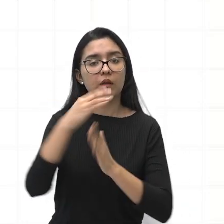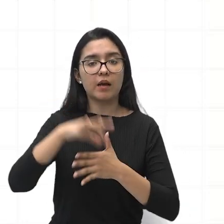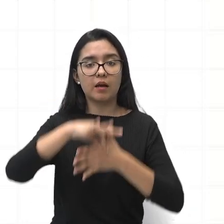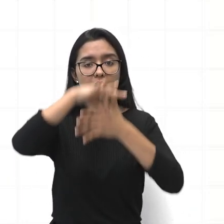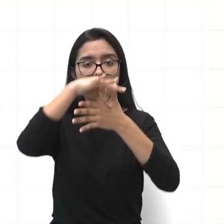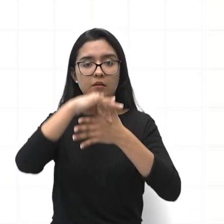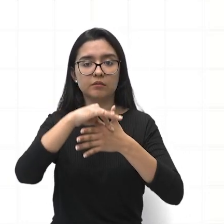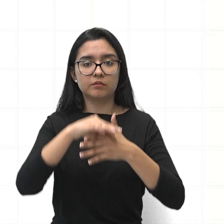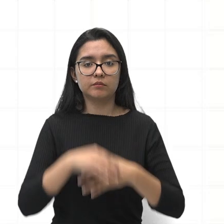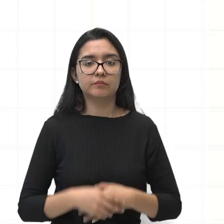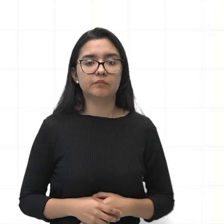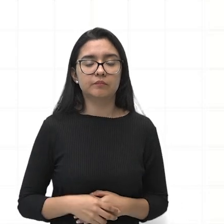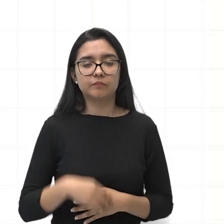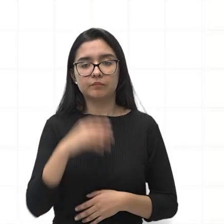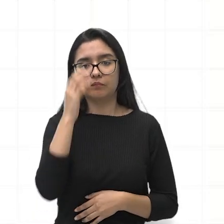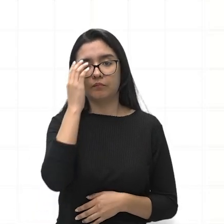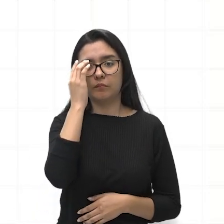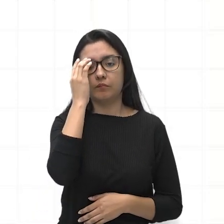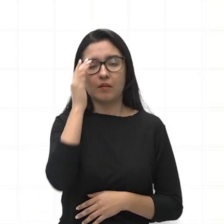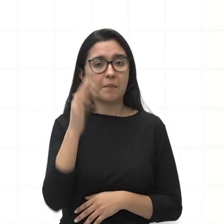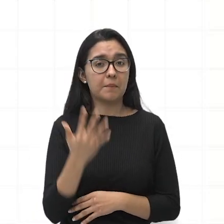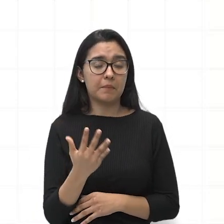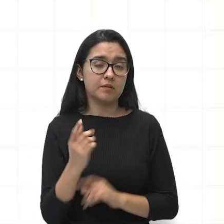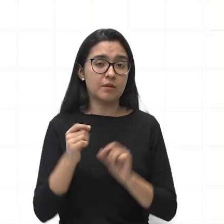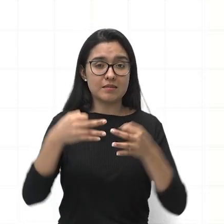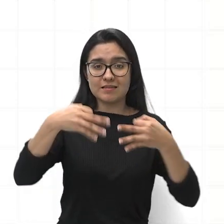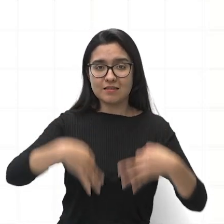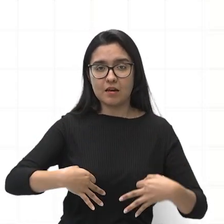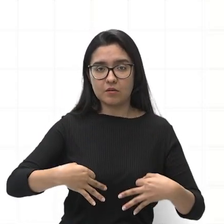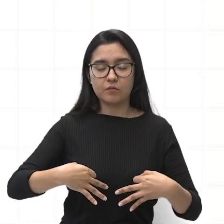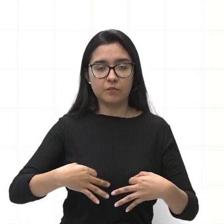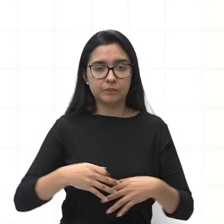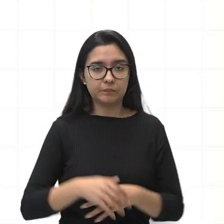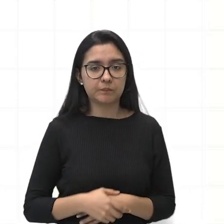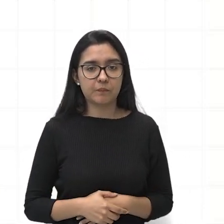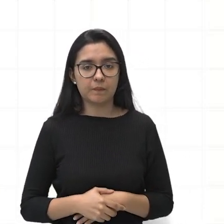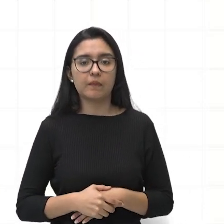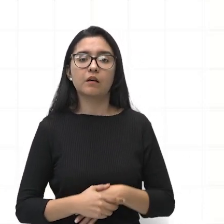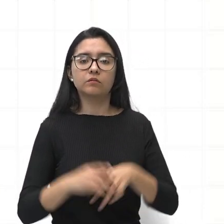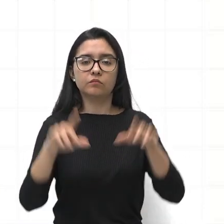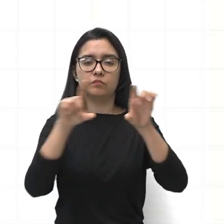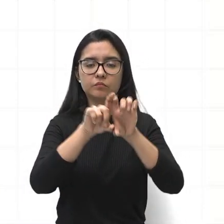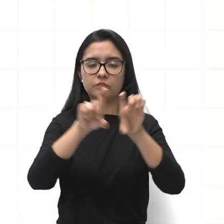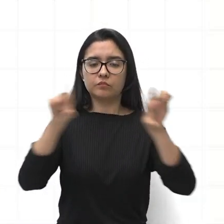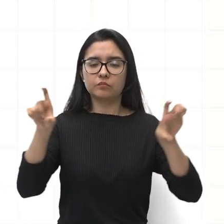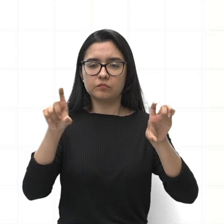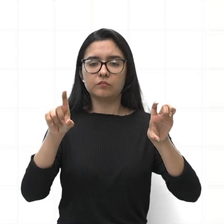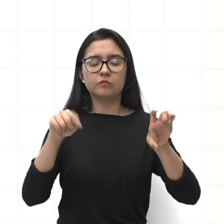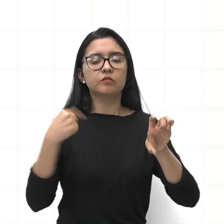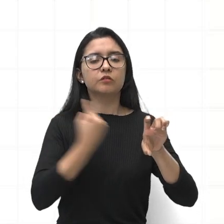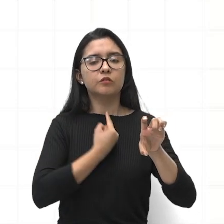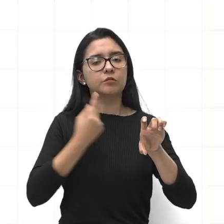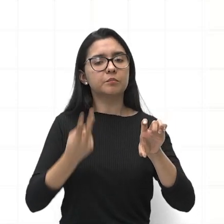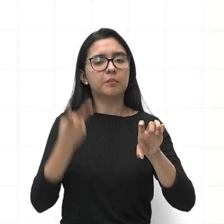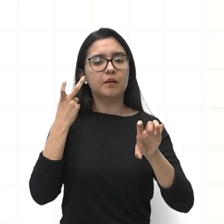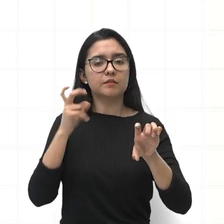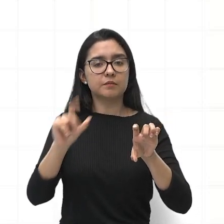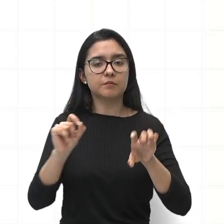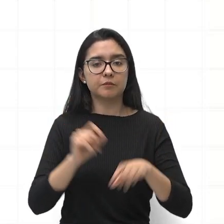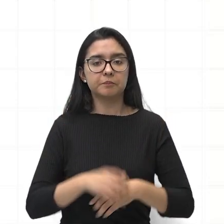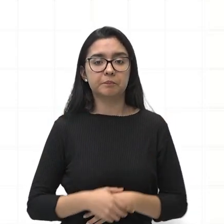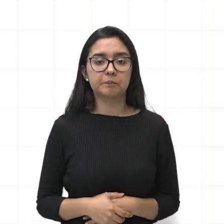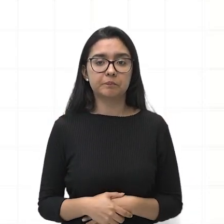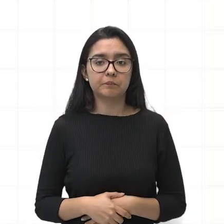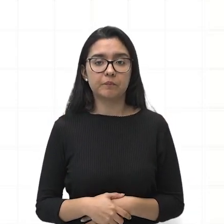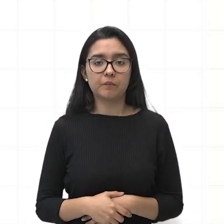nós vamos ter aqui que realizar uma aproximação. Já no comando da questão a gente identifica isso daqui.